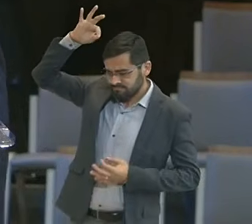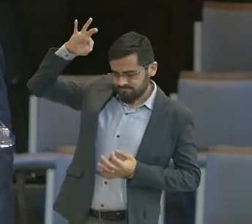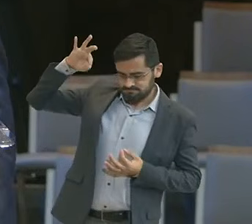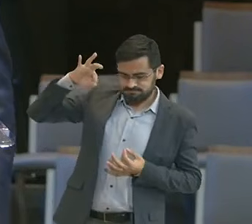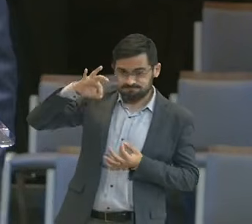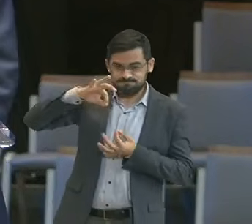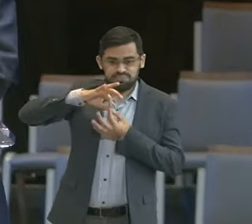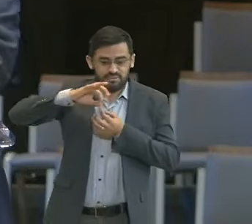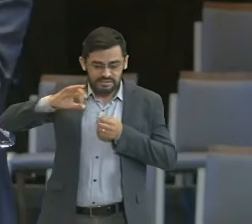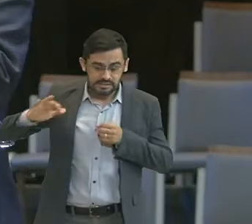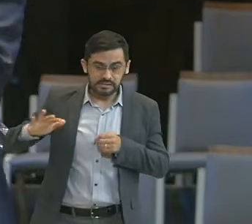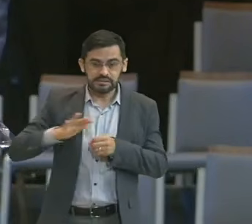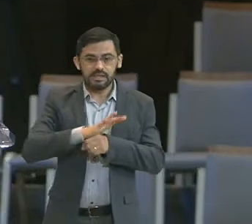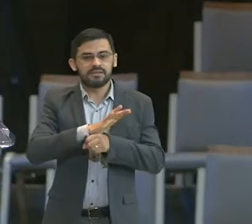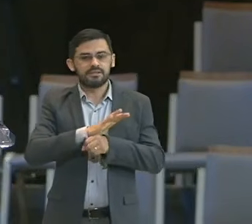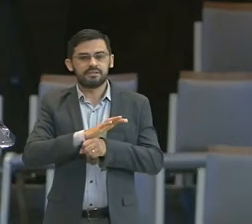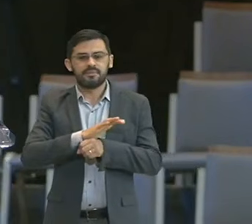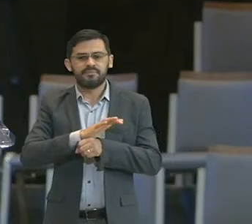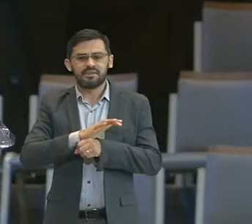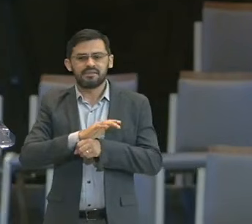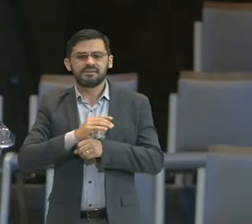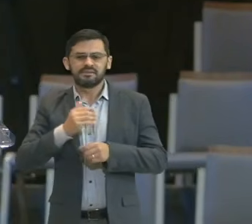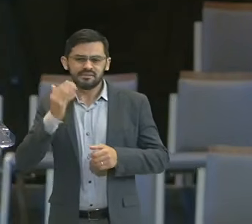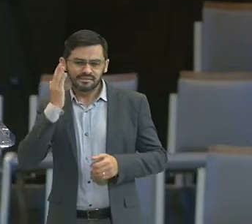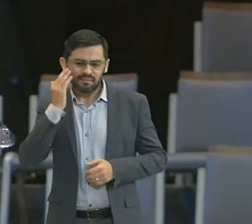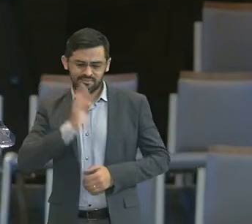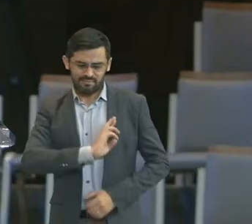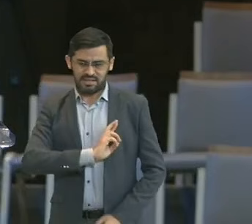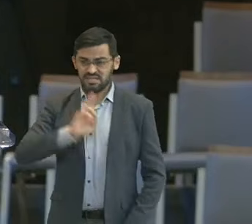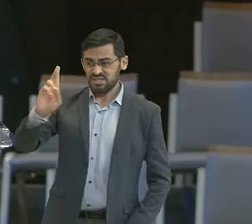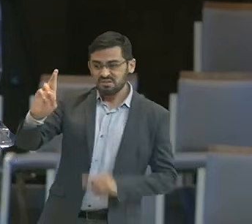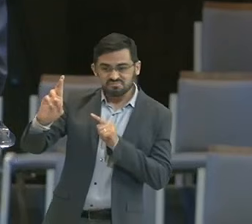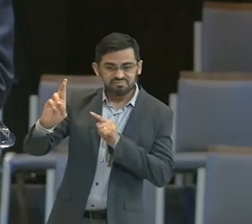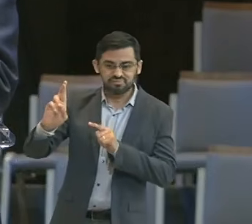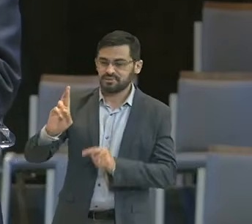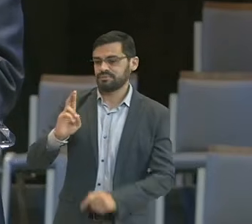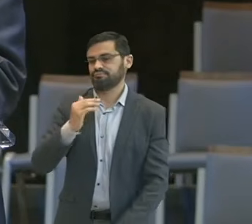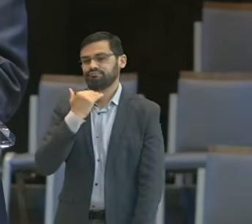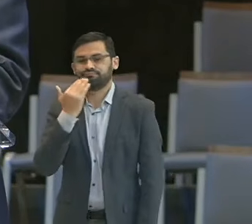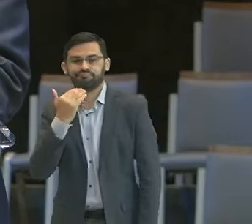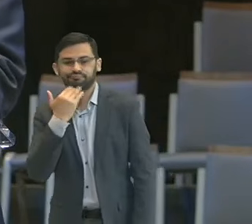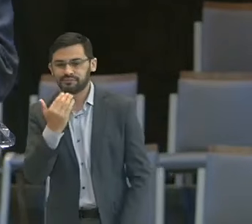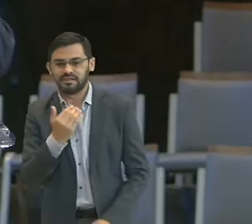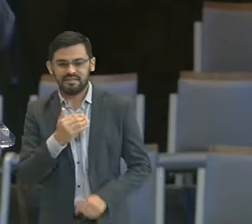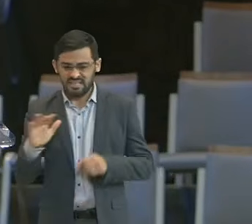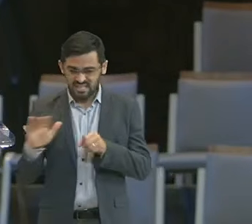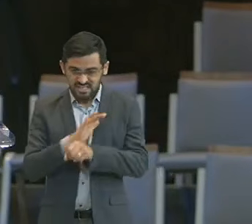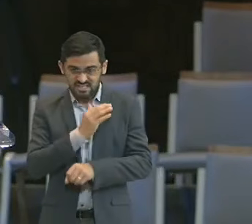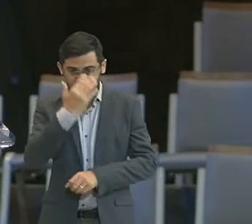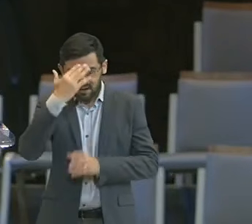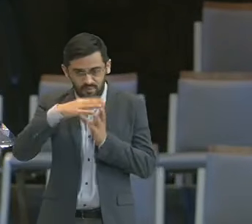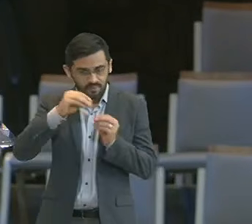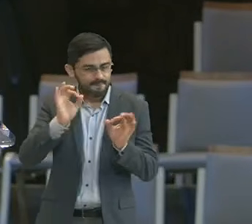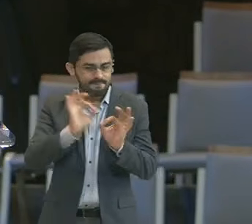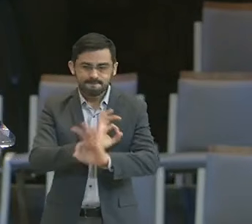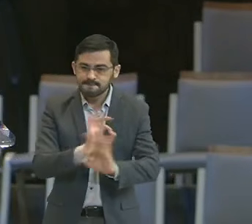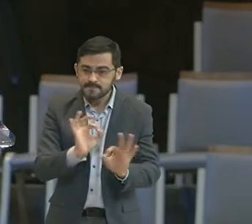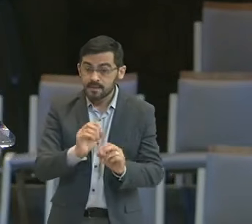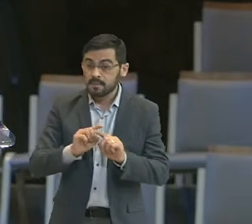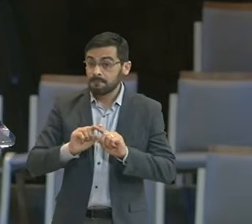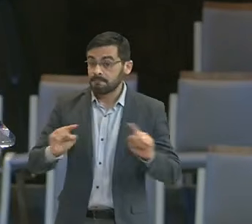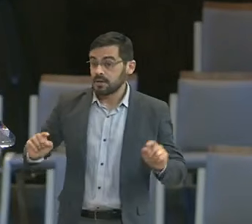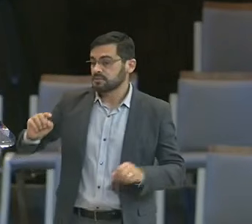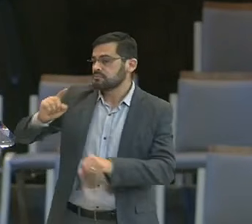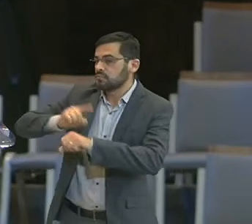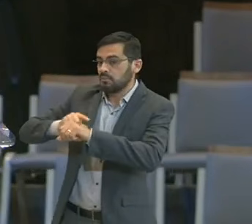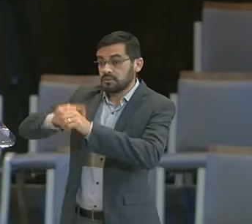nós. Todas as formas de religiosidade não preenchem a alma, mas quando o Senhor derrama o seu